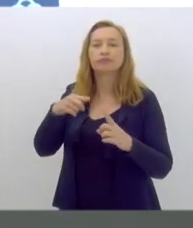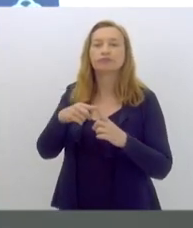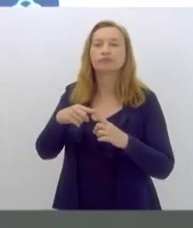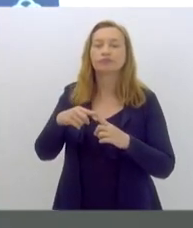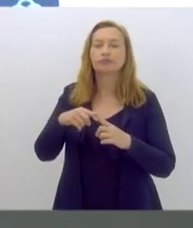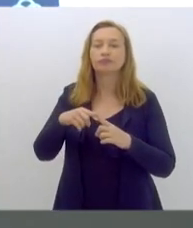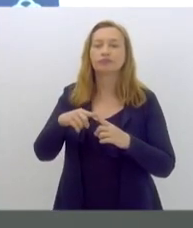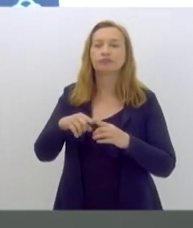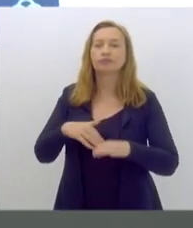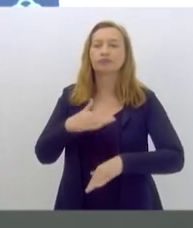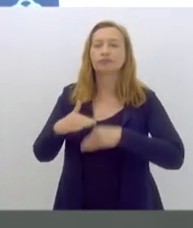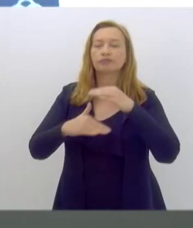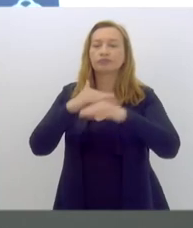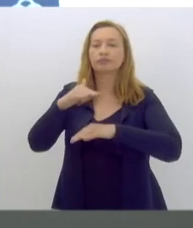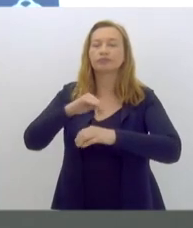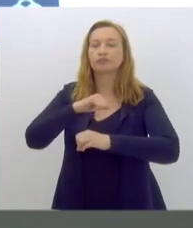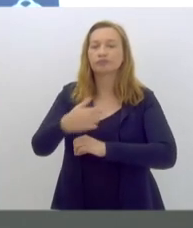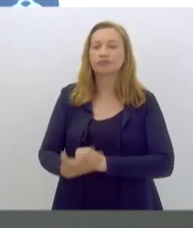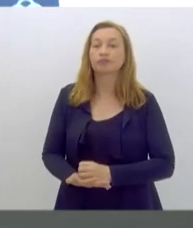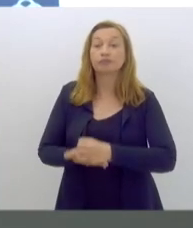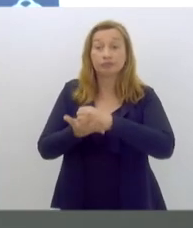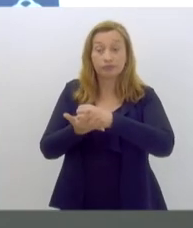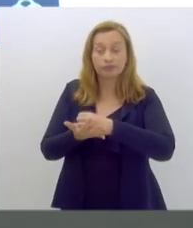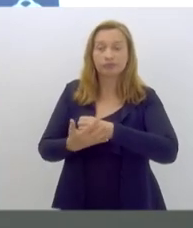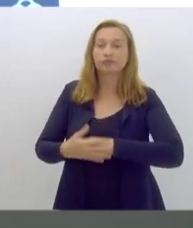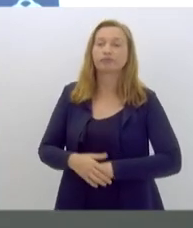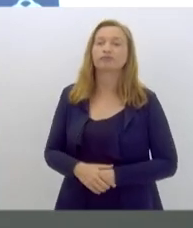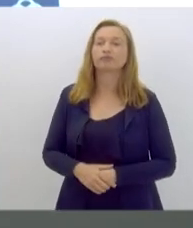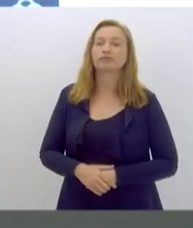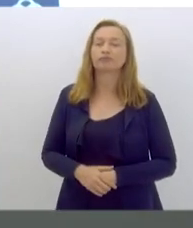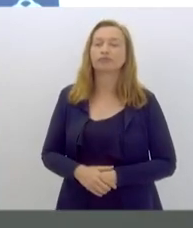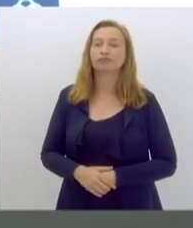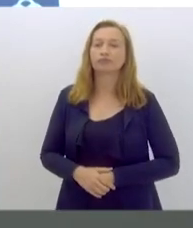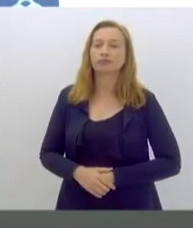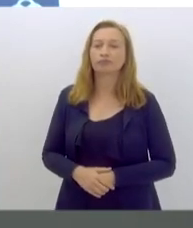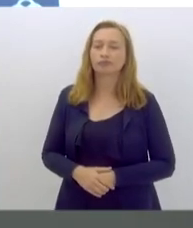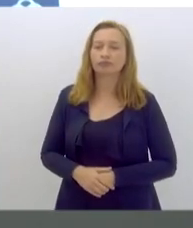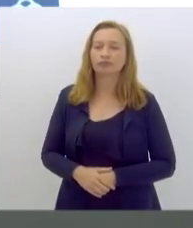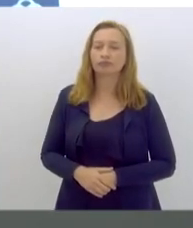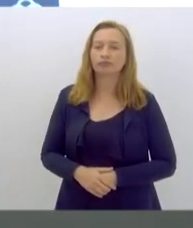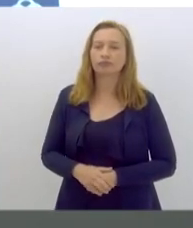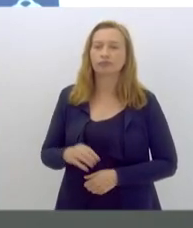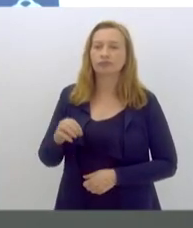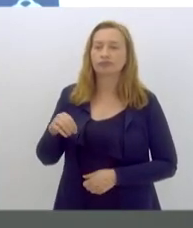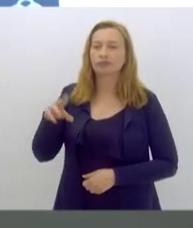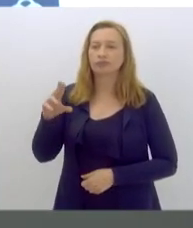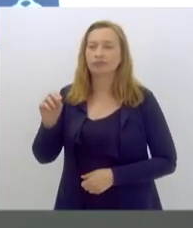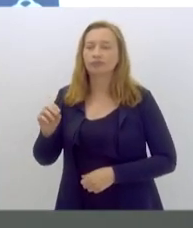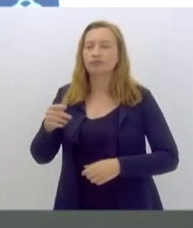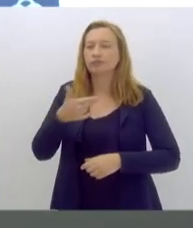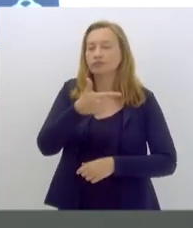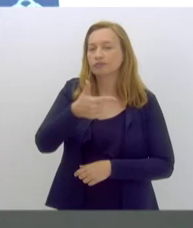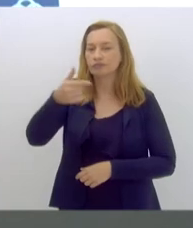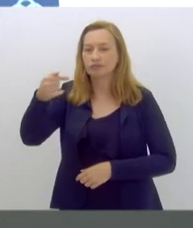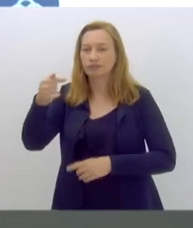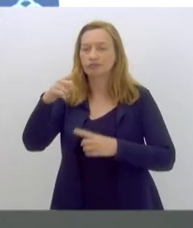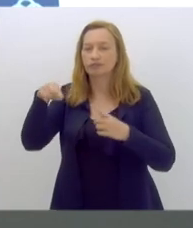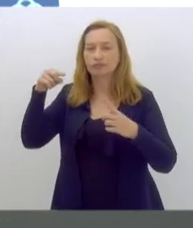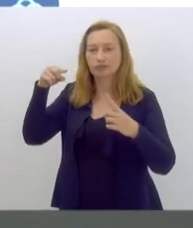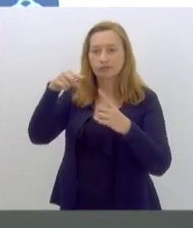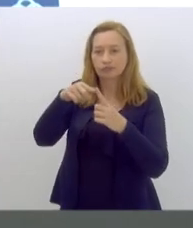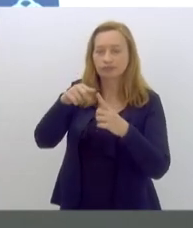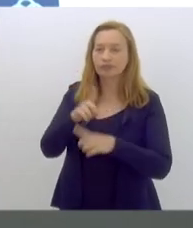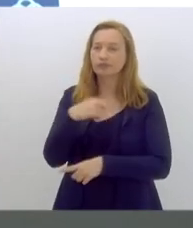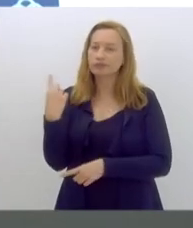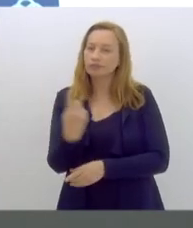desenvolvimento sustentável sustentável previsto pela ONU que são 17 objetivos e